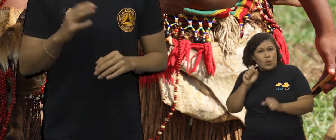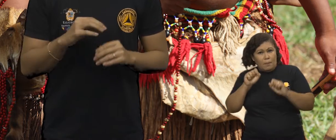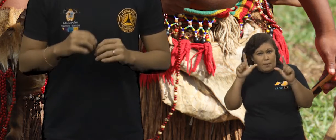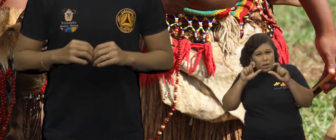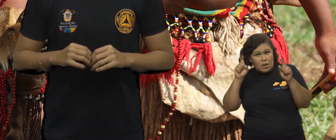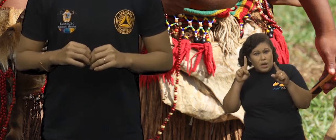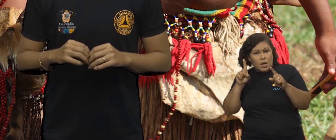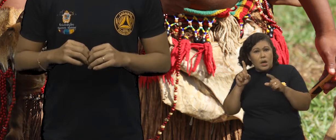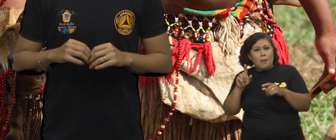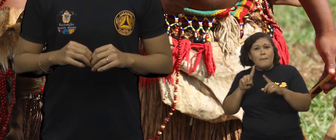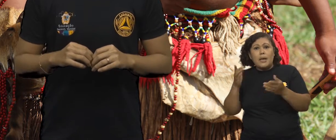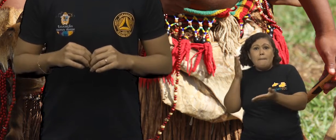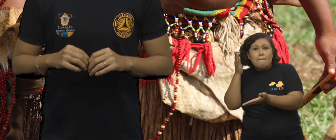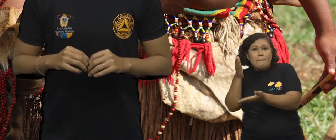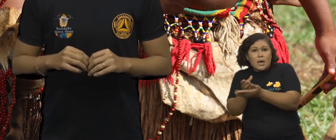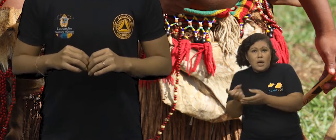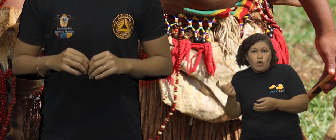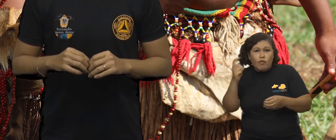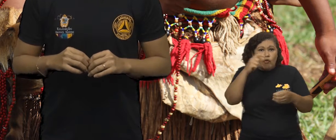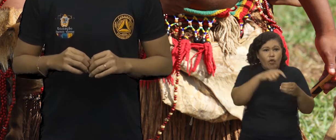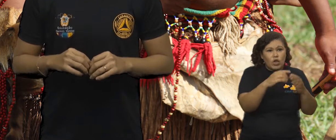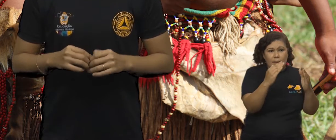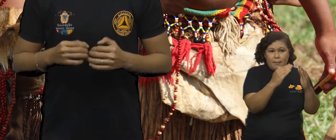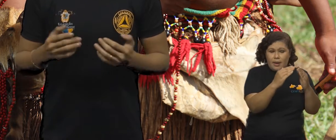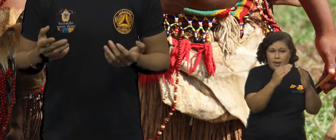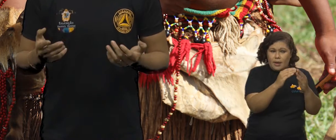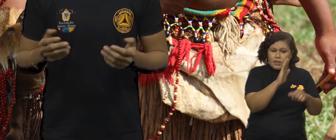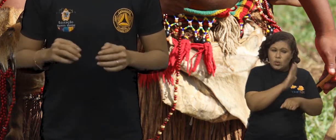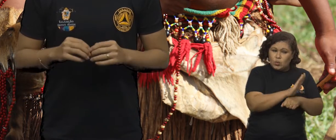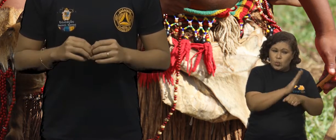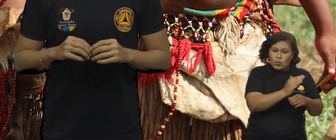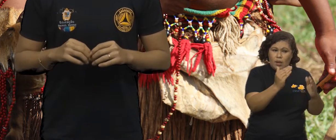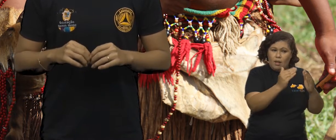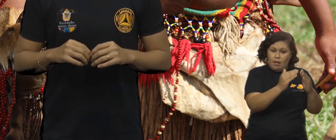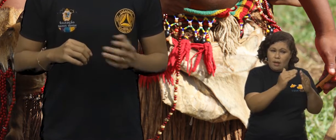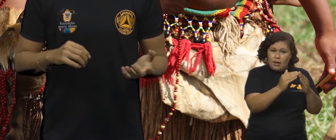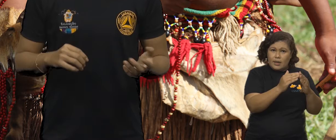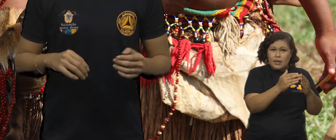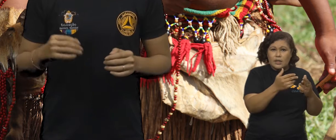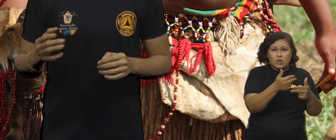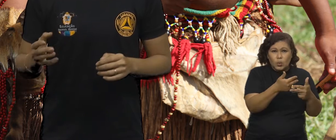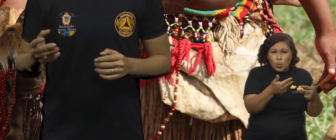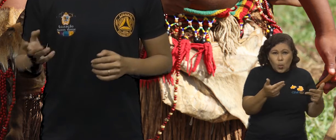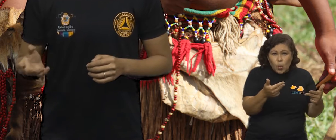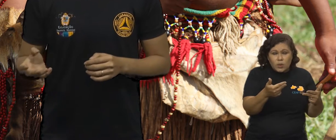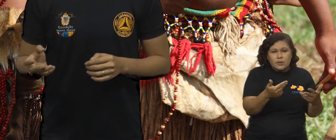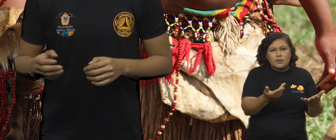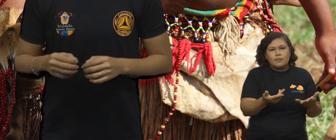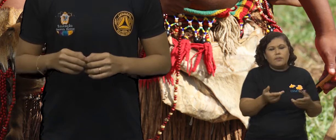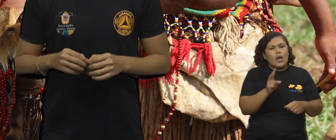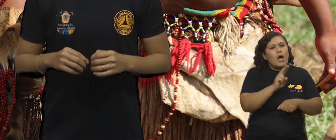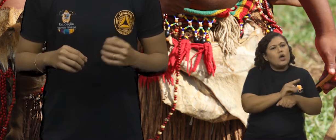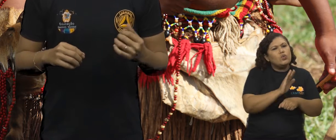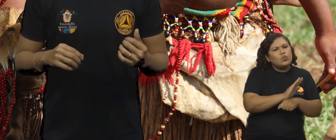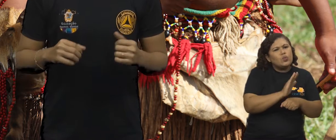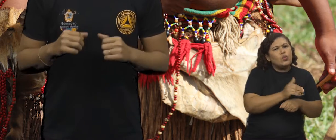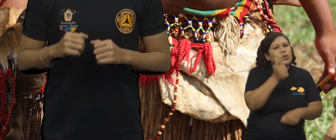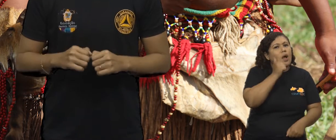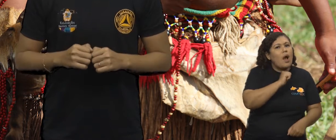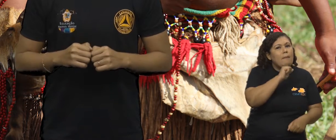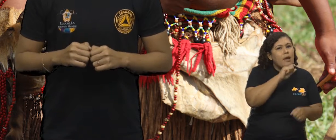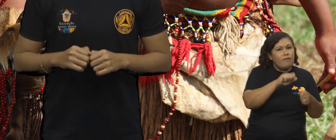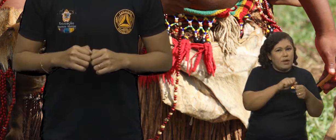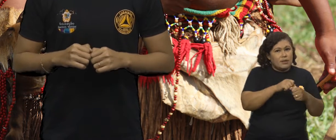e voltam para casa para ajudar no trabalho doméstico. As meninas ajudam suas mães e irmãs mais velhas a preparar o mingau